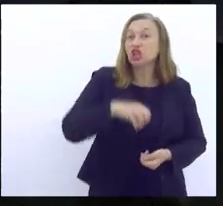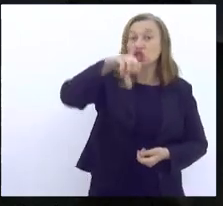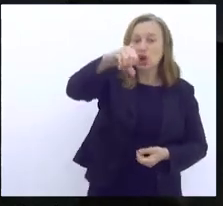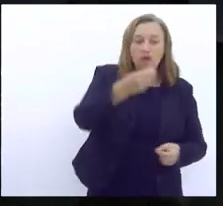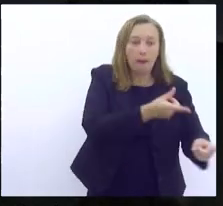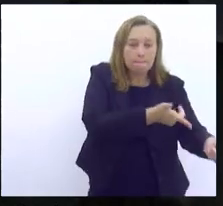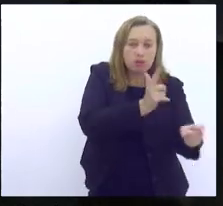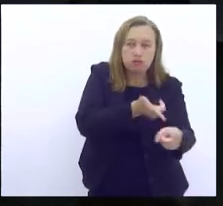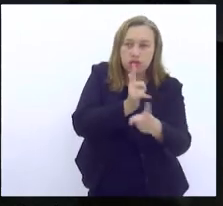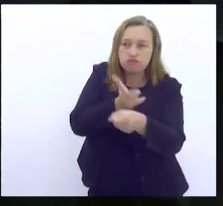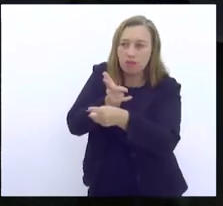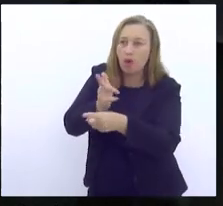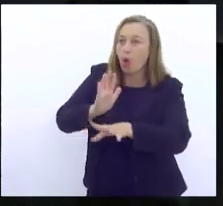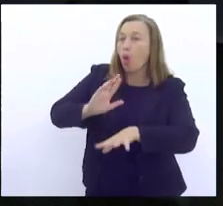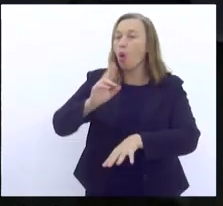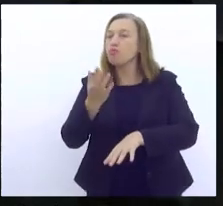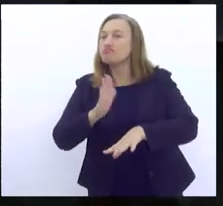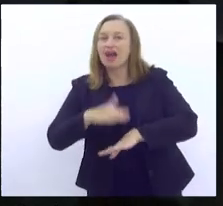9 tiros ou mais.